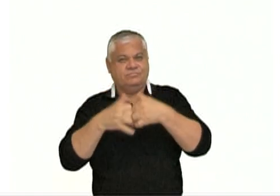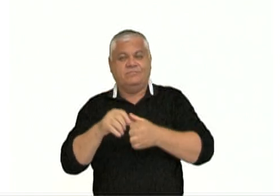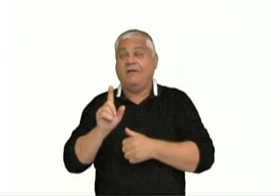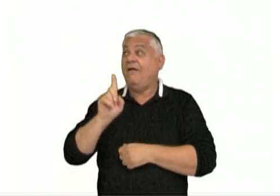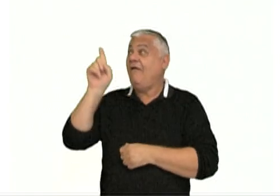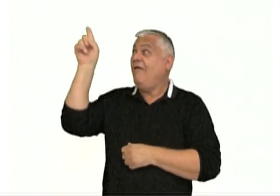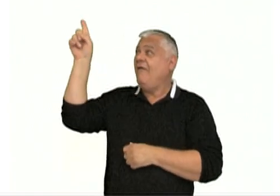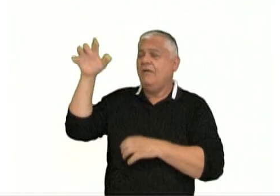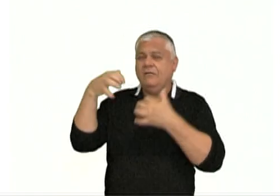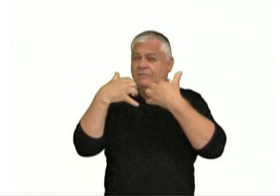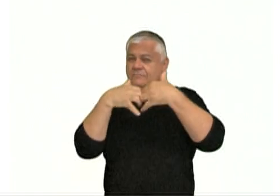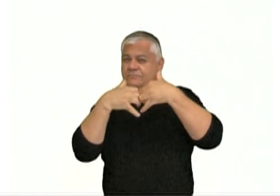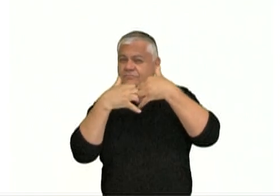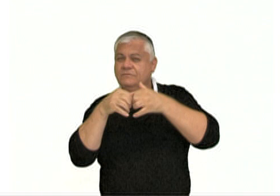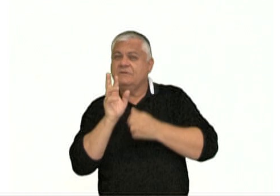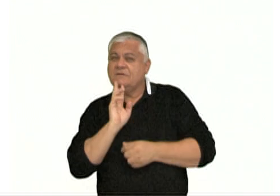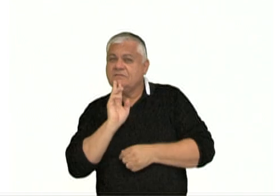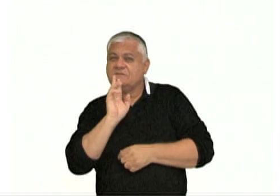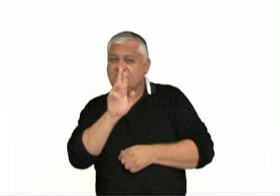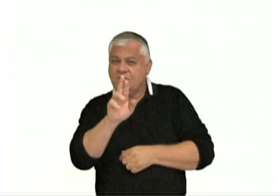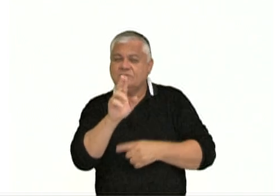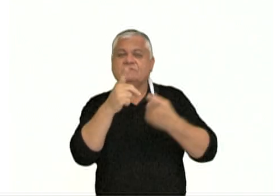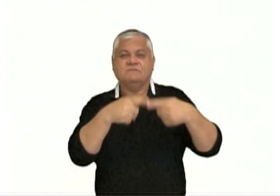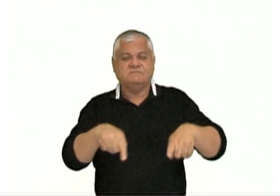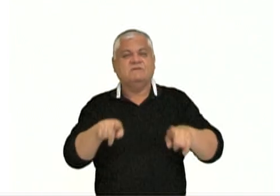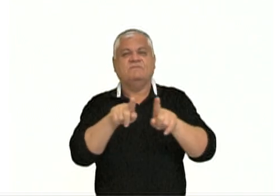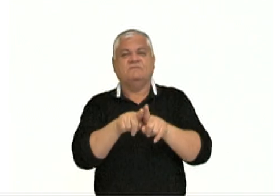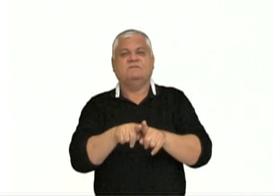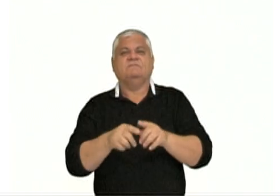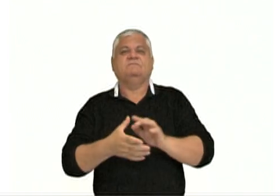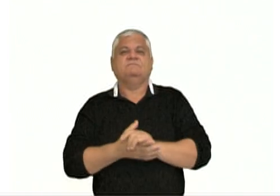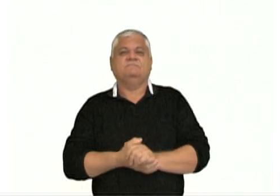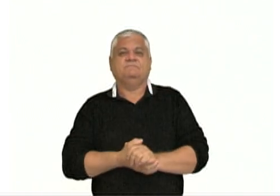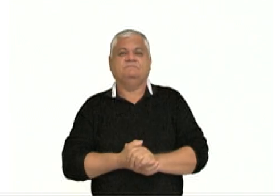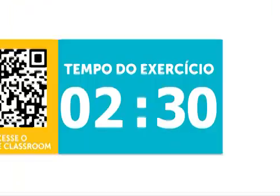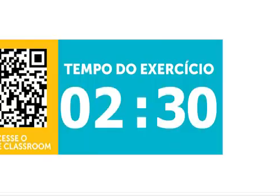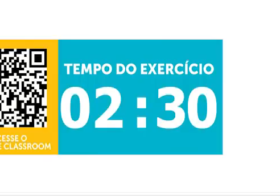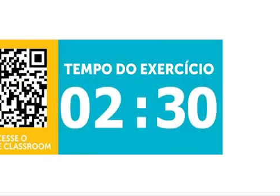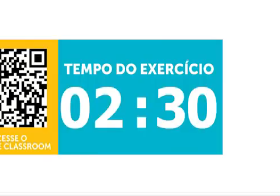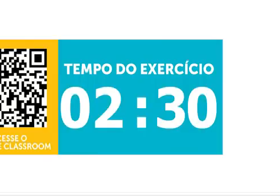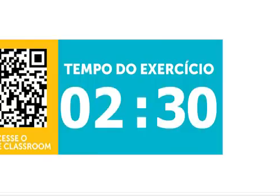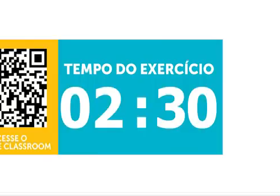vocês resolverem esse desafio e já voltamos.